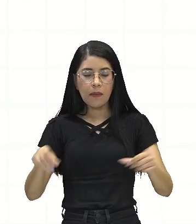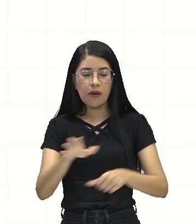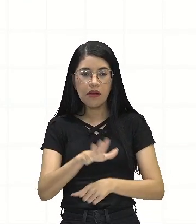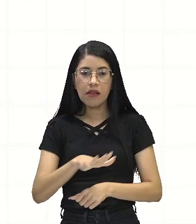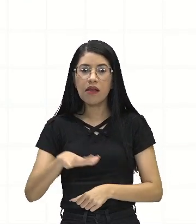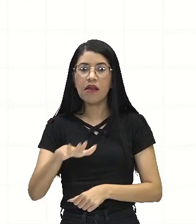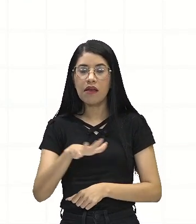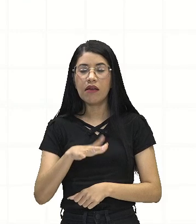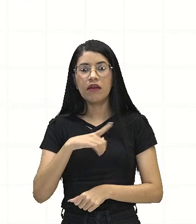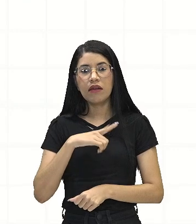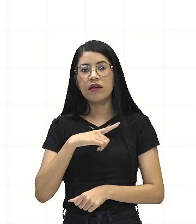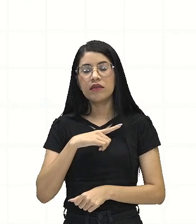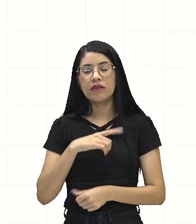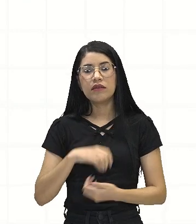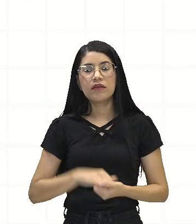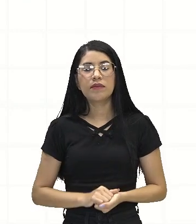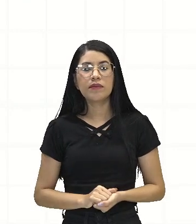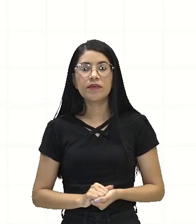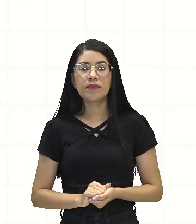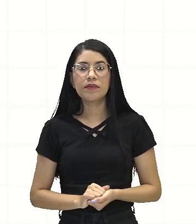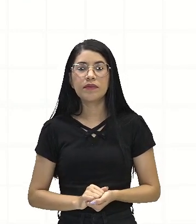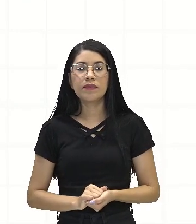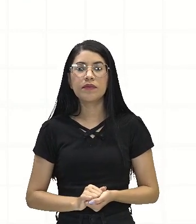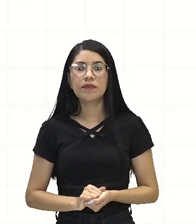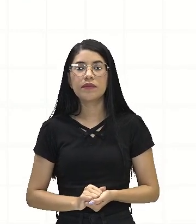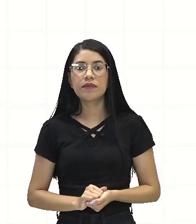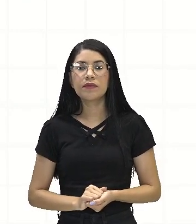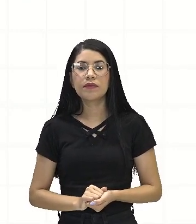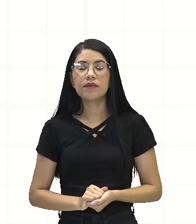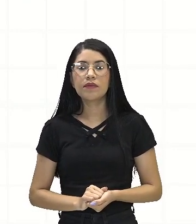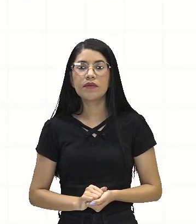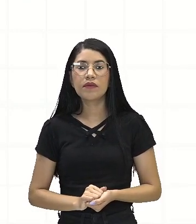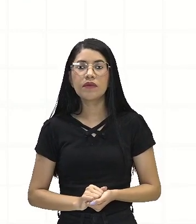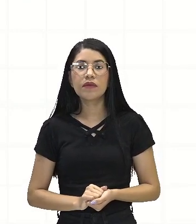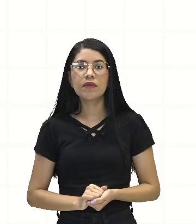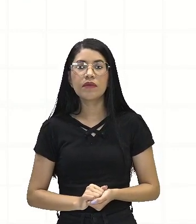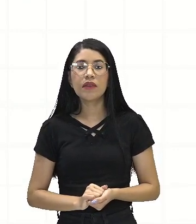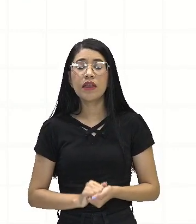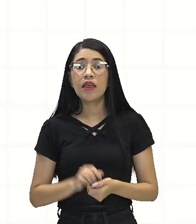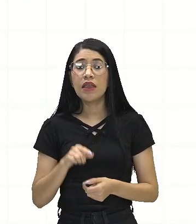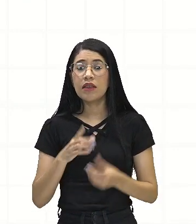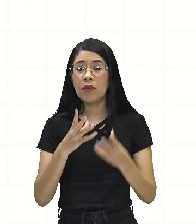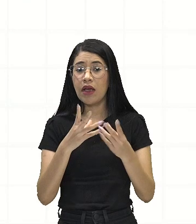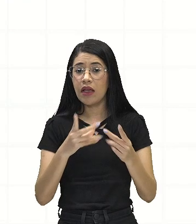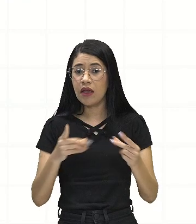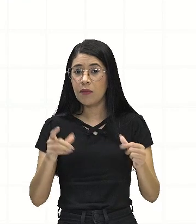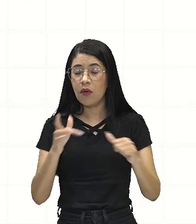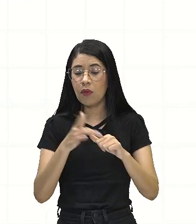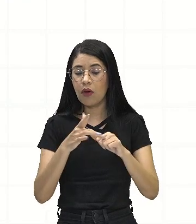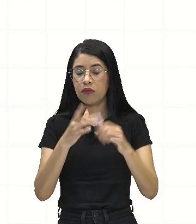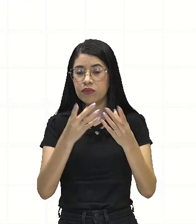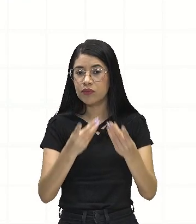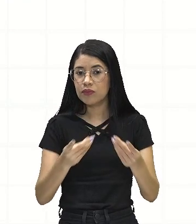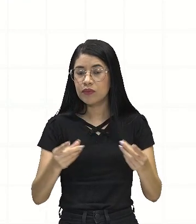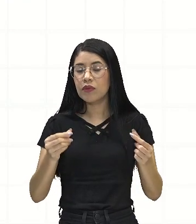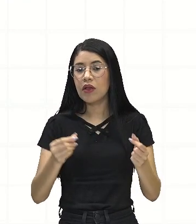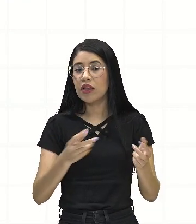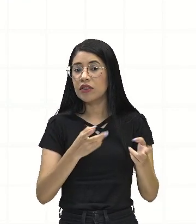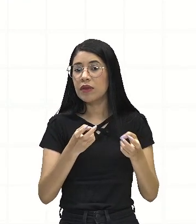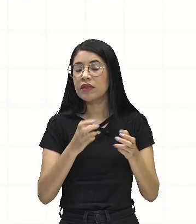forma geral, né? A cultura também, que vai ser bastante influenciada ali pelos portugueses, pelos europeus de forma